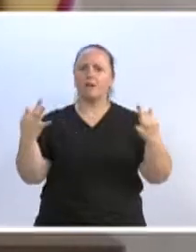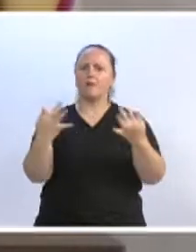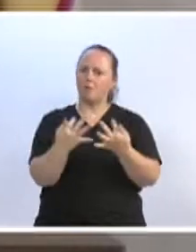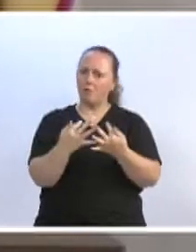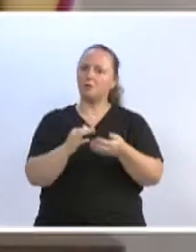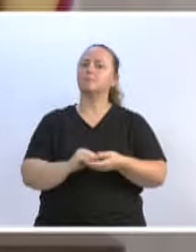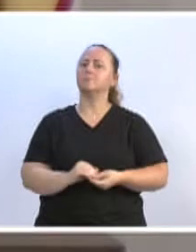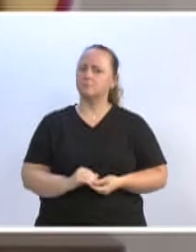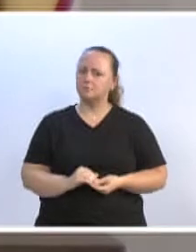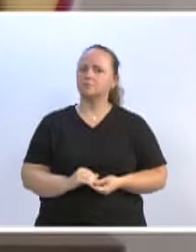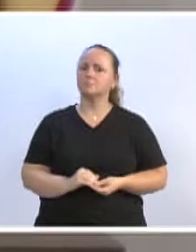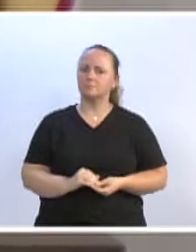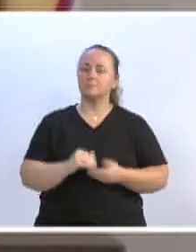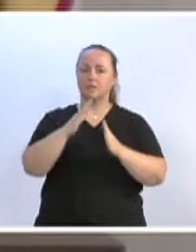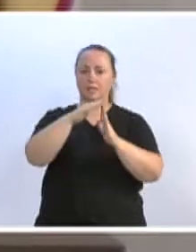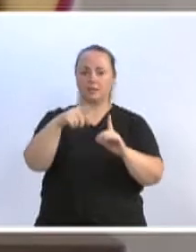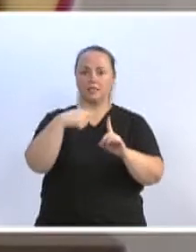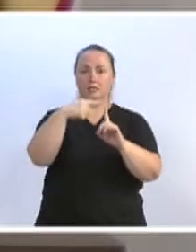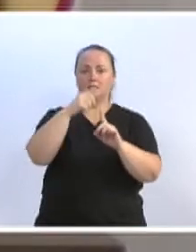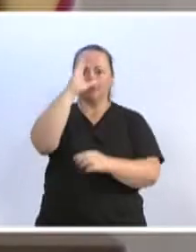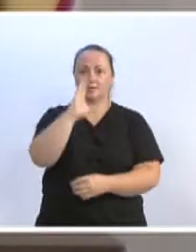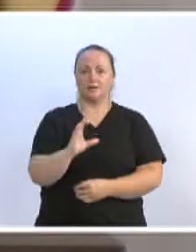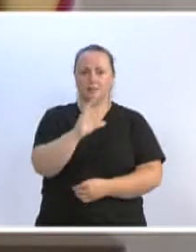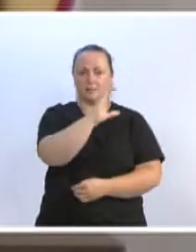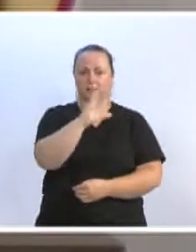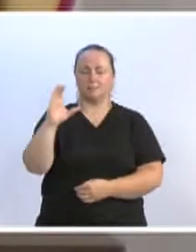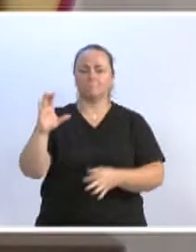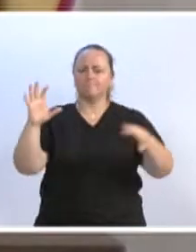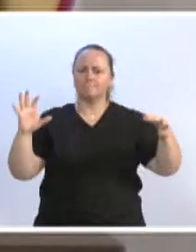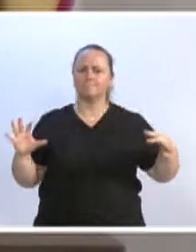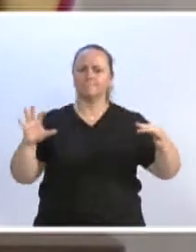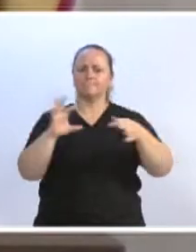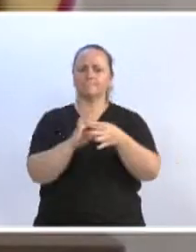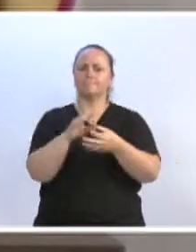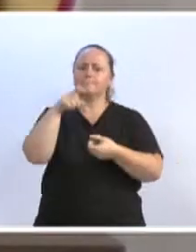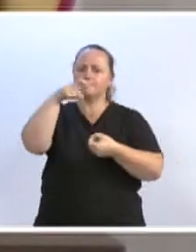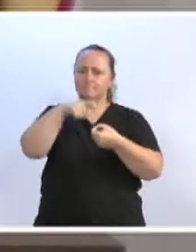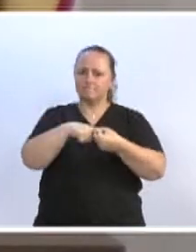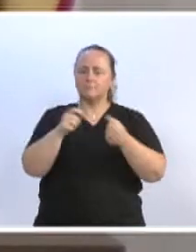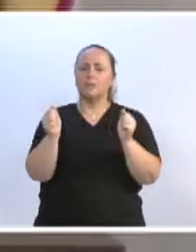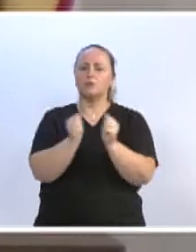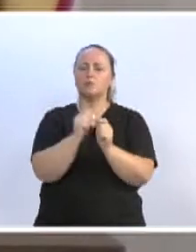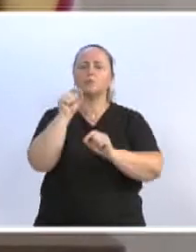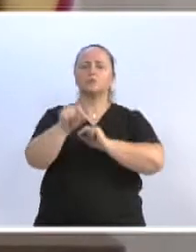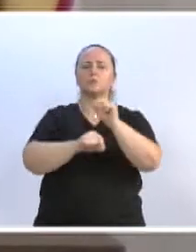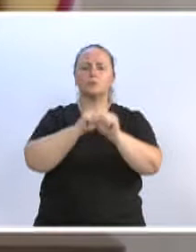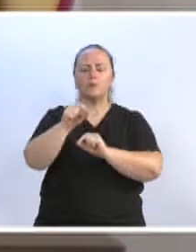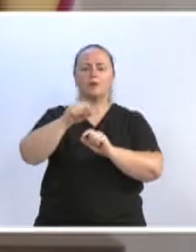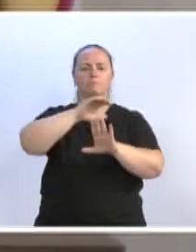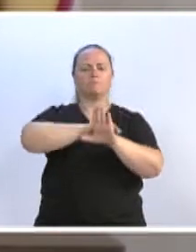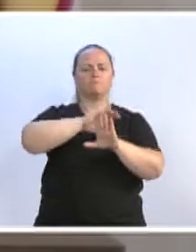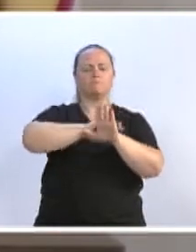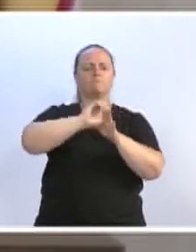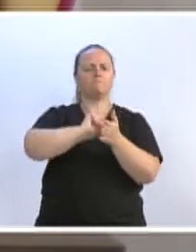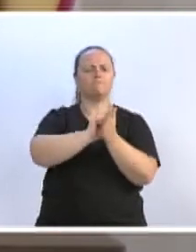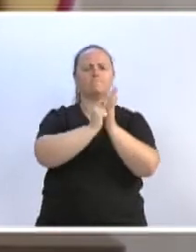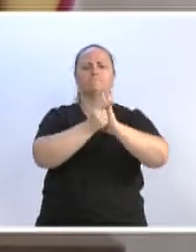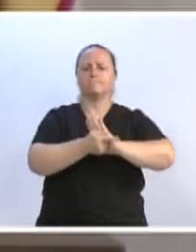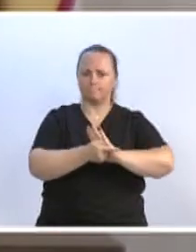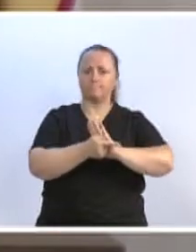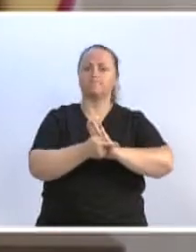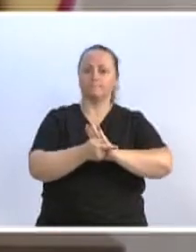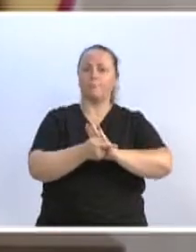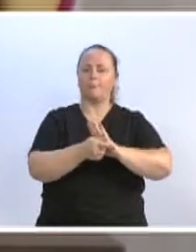junto conosco aqui, vereador Marcos da Rosa, parceira, quando nós discutimos a questão da ideologia de gênero nesta Casa Legislativa.